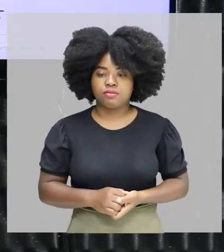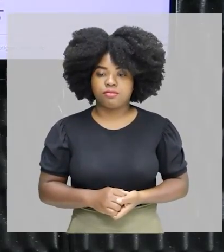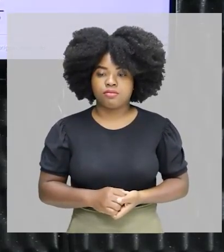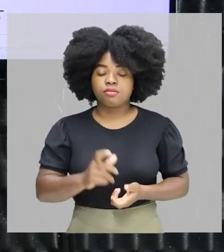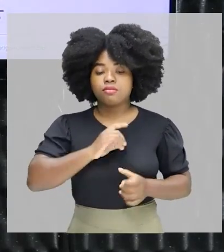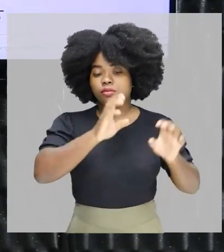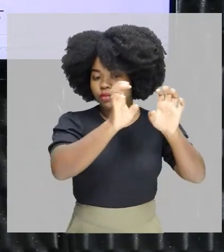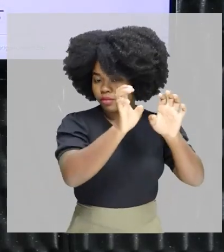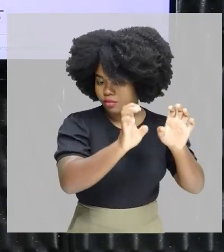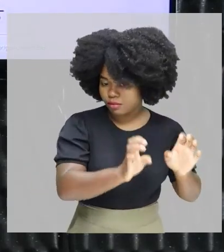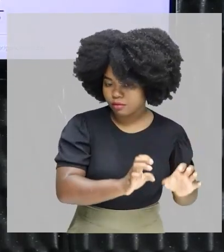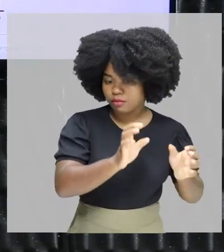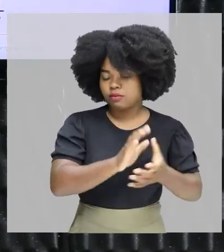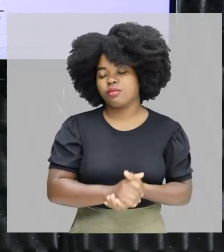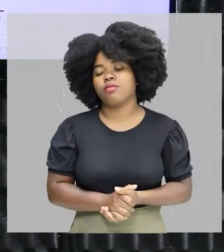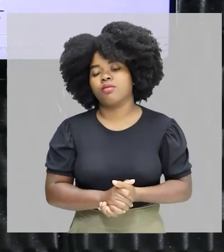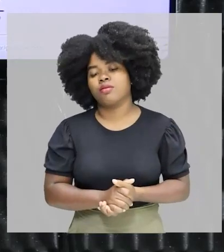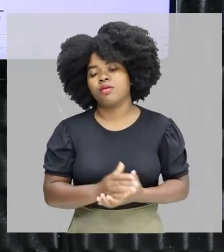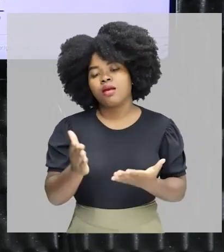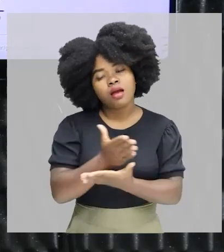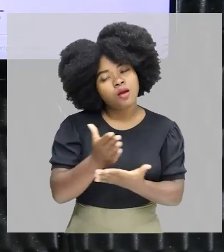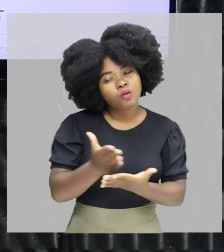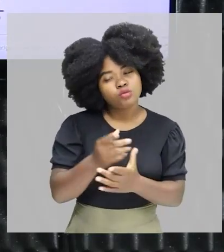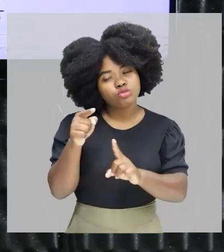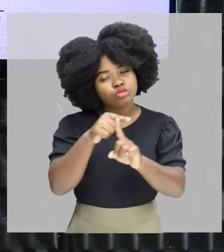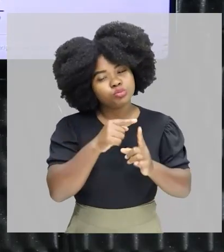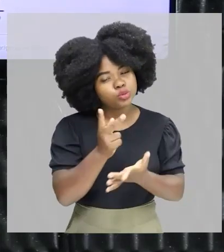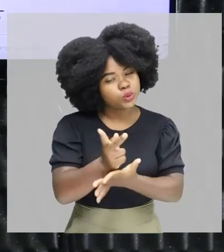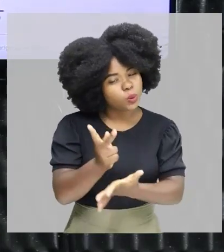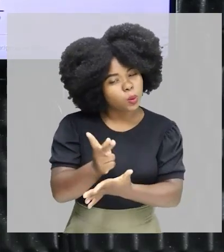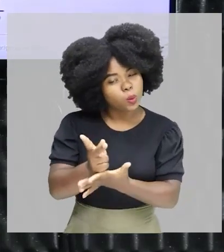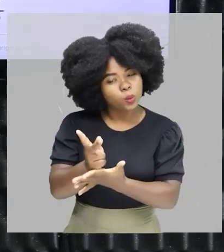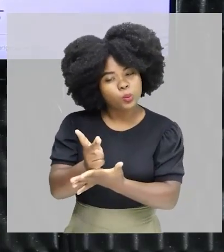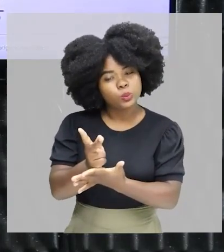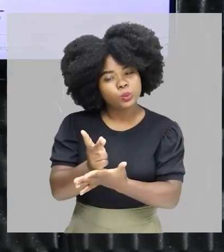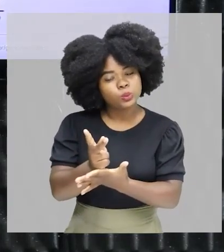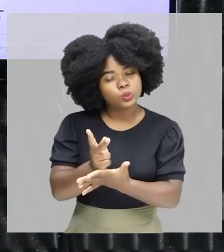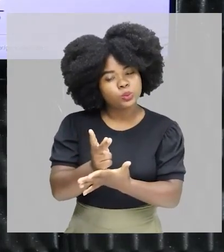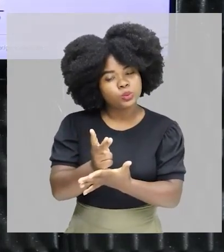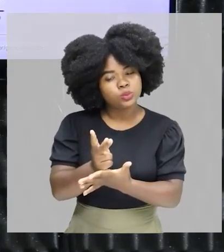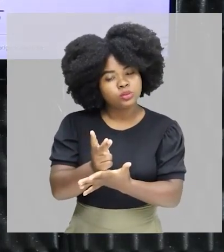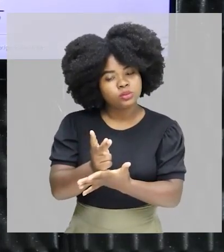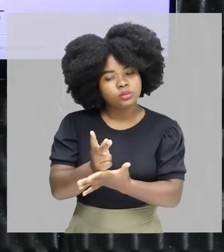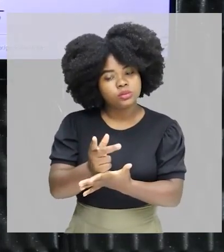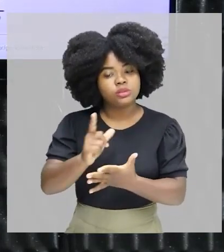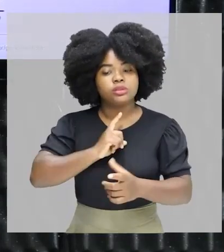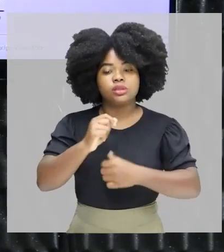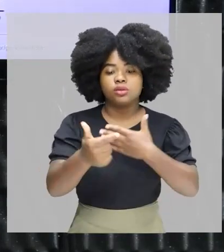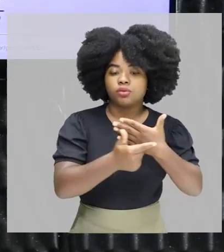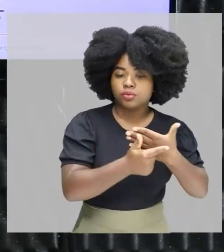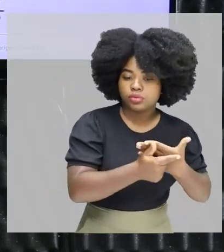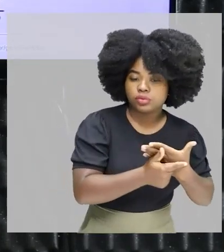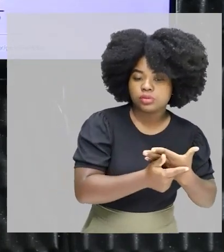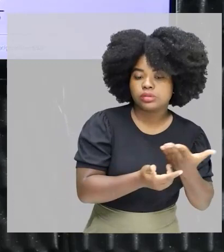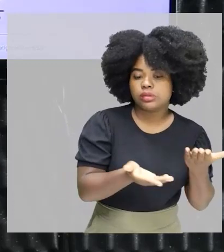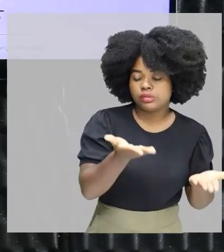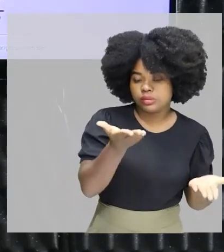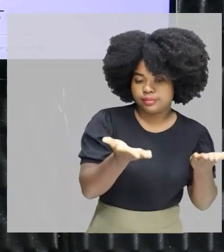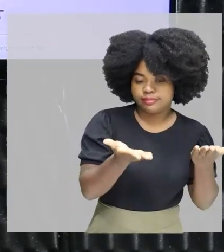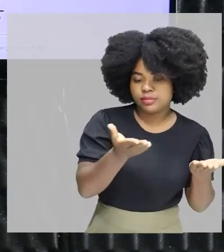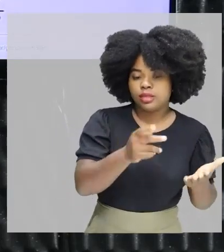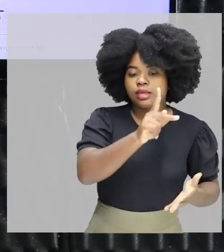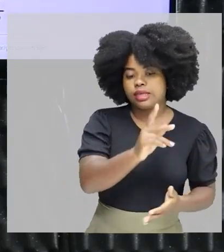estabelecer alguns tipos de constantes. Eu posso chamar de constante em função das concentrações,